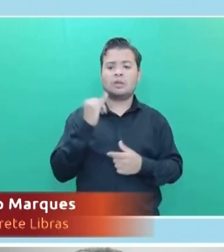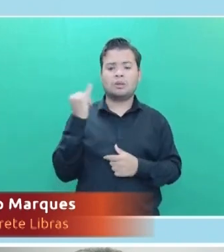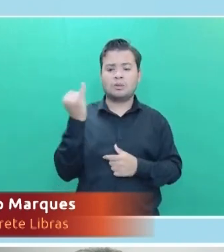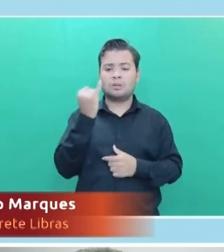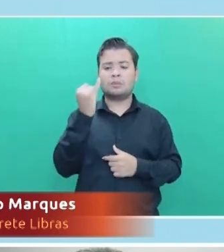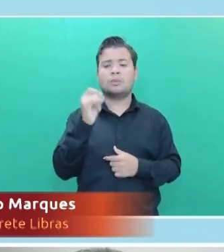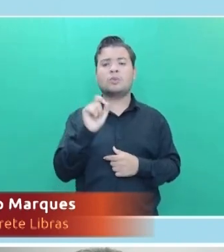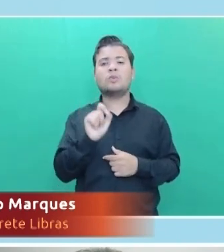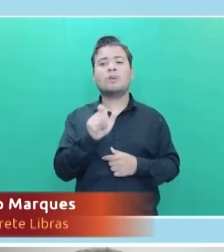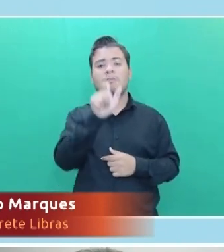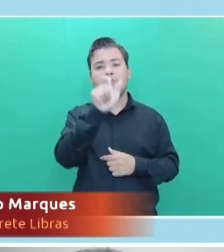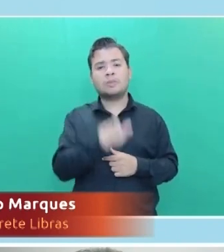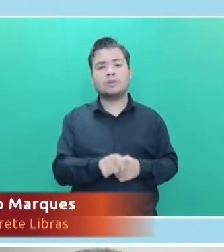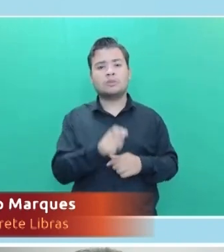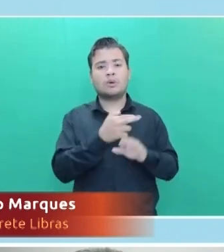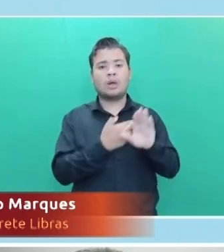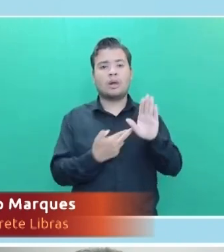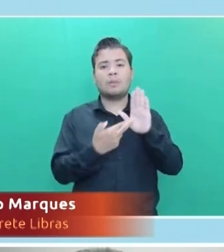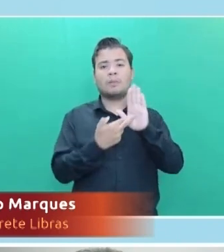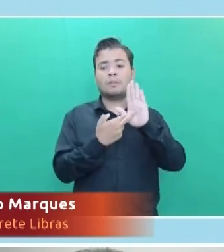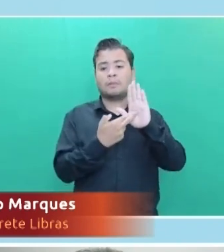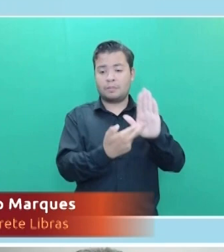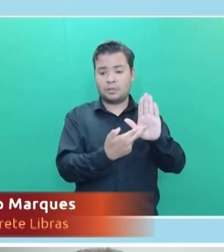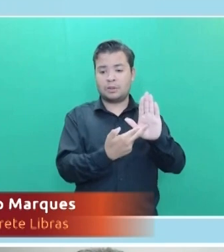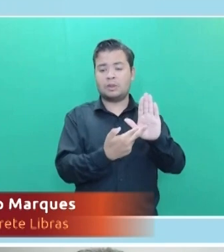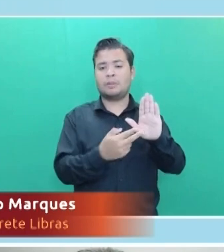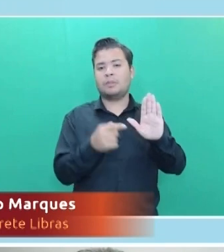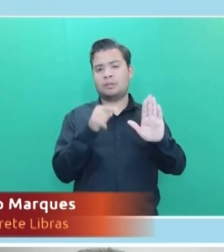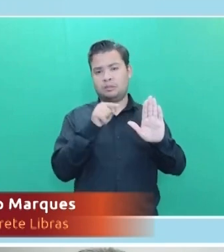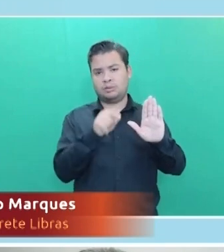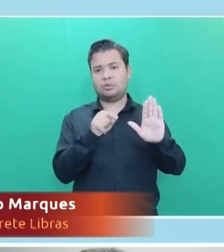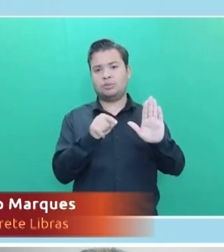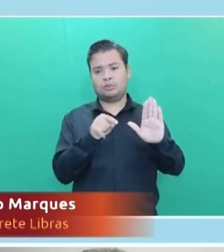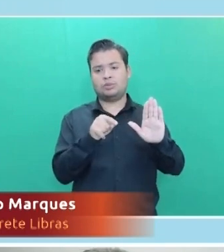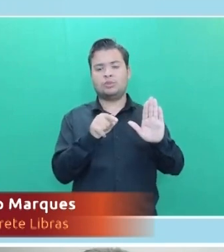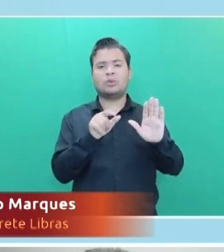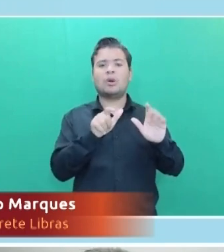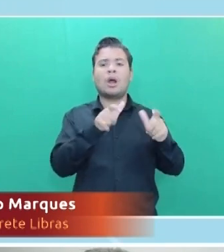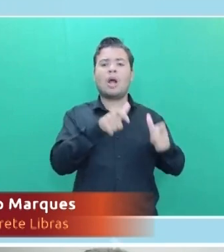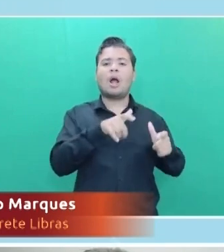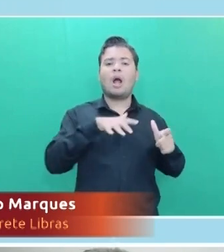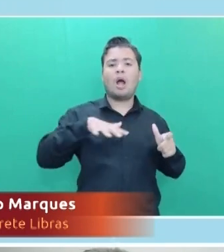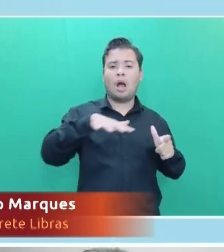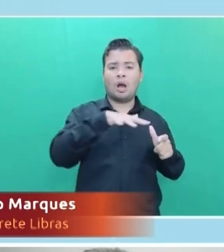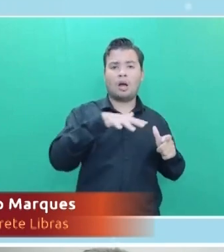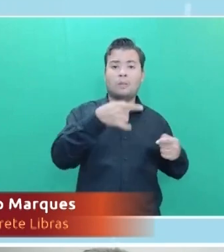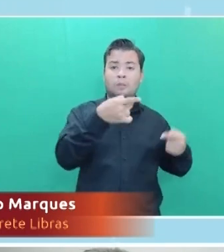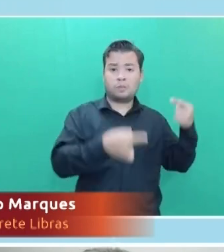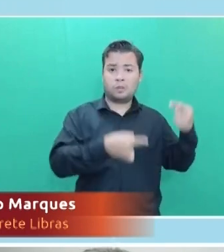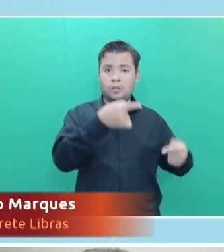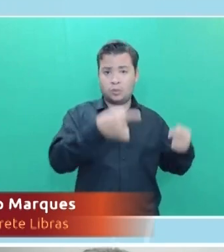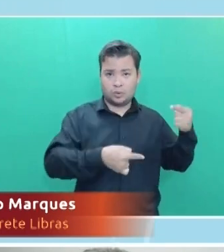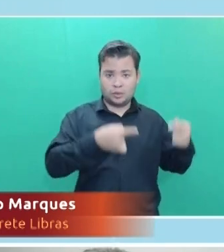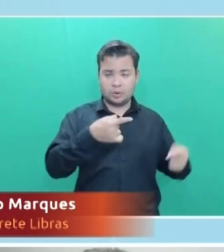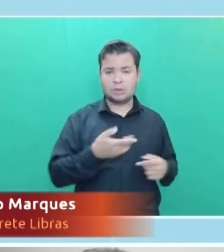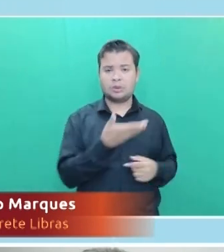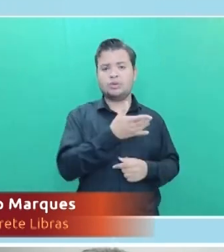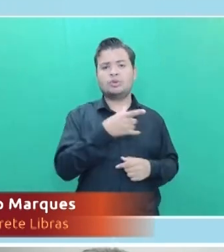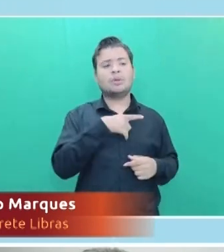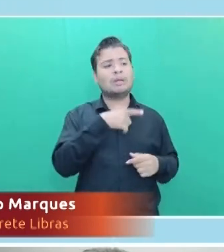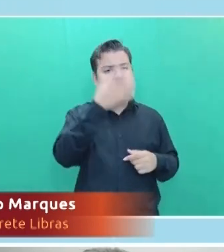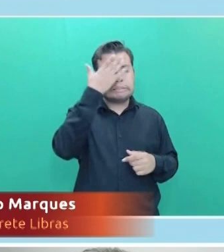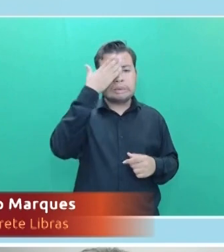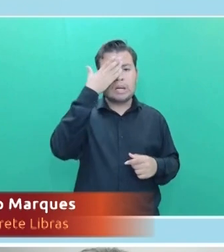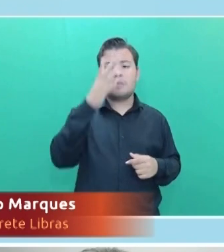representante no político e tem um olhar para nós